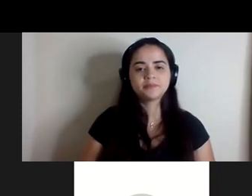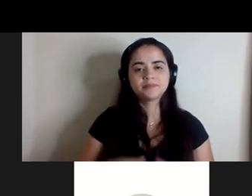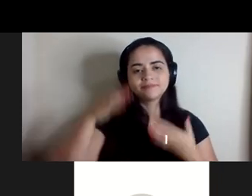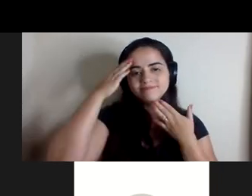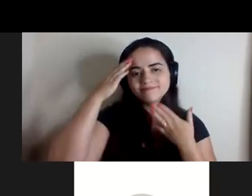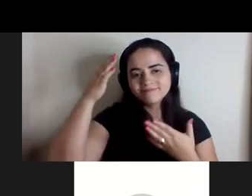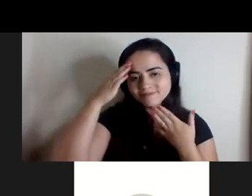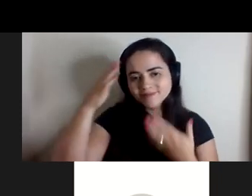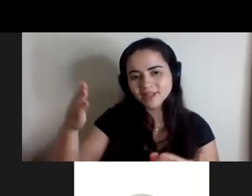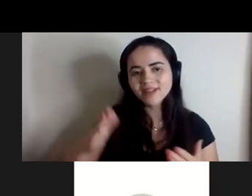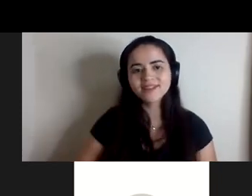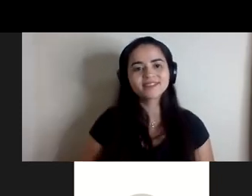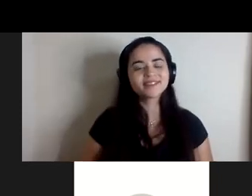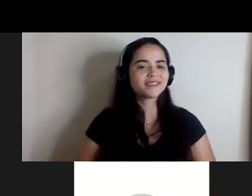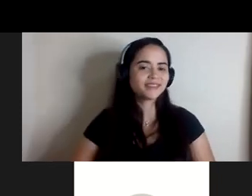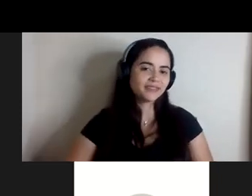participar. Obrigada.